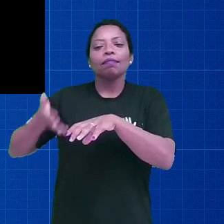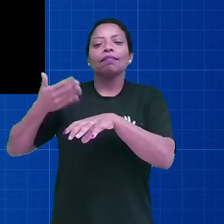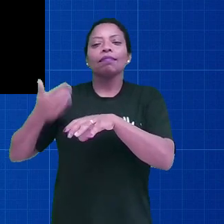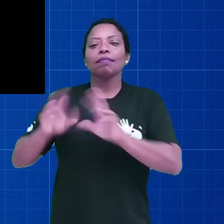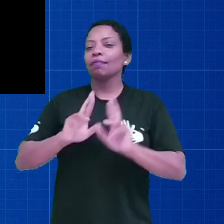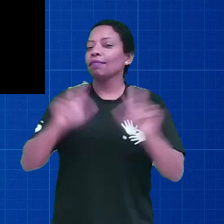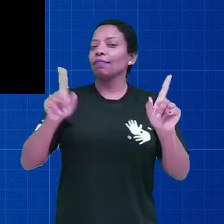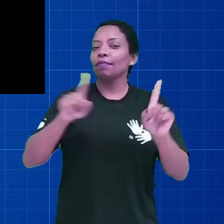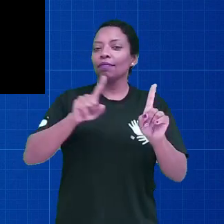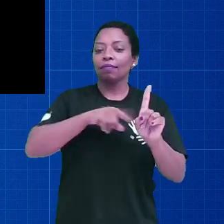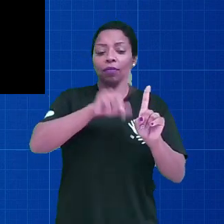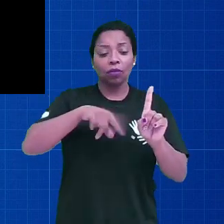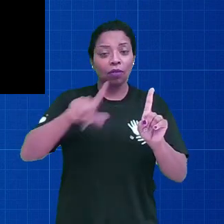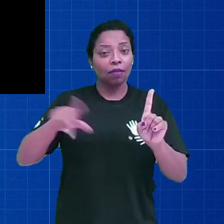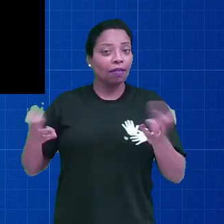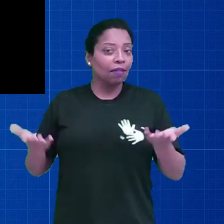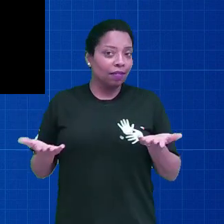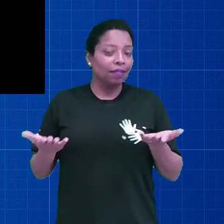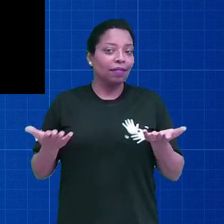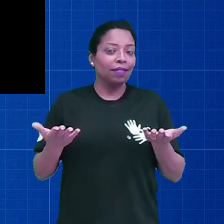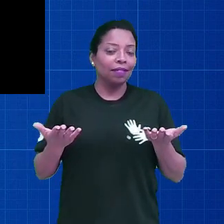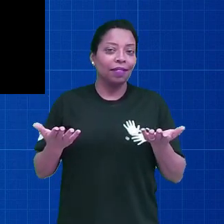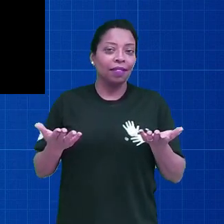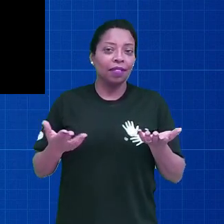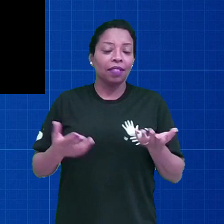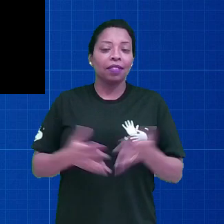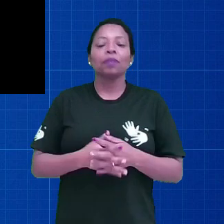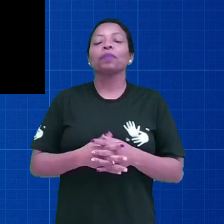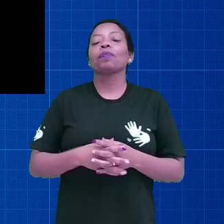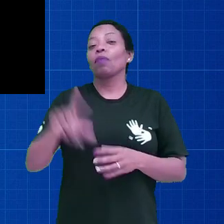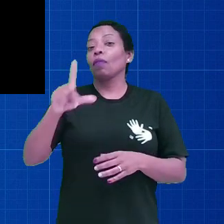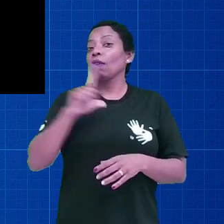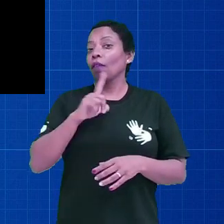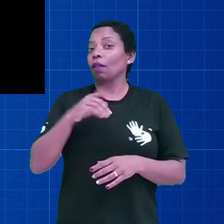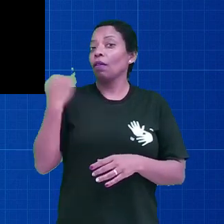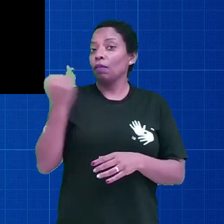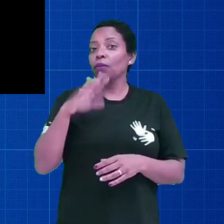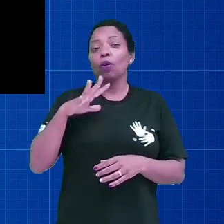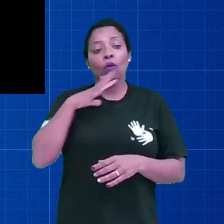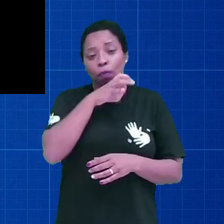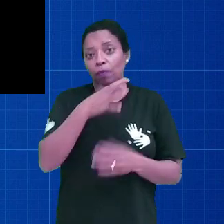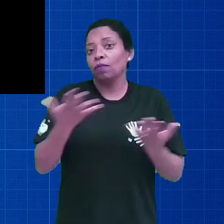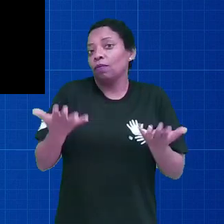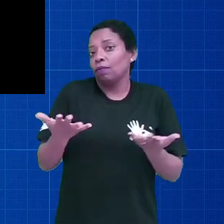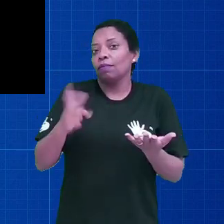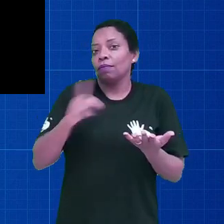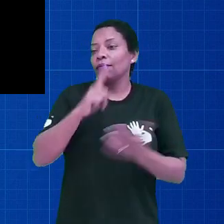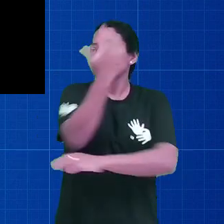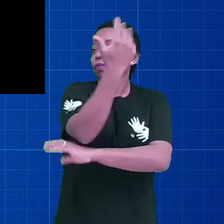amenas. Além disso, obviamente, a arborização urbana vai